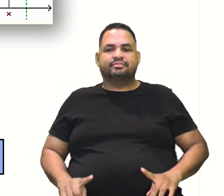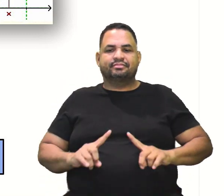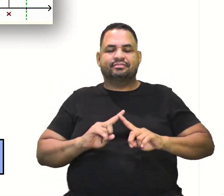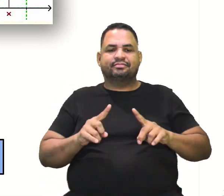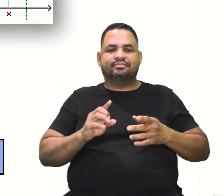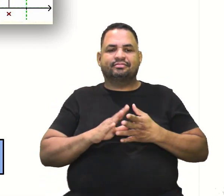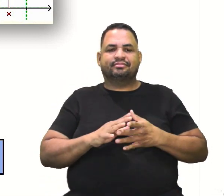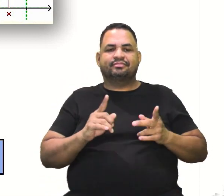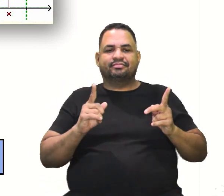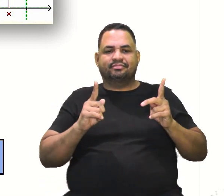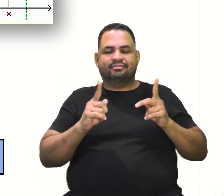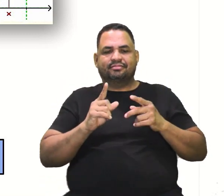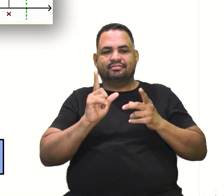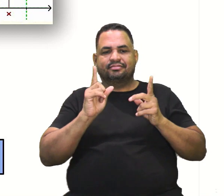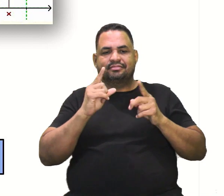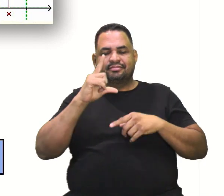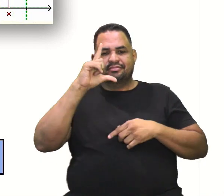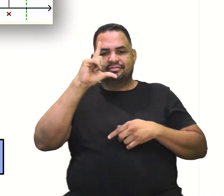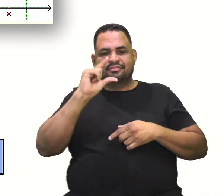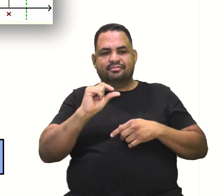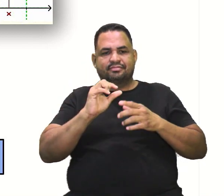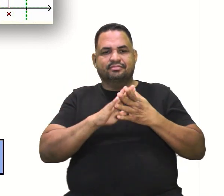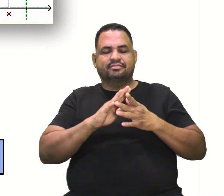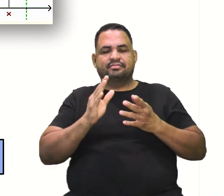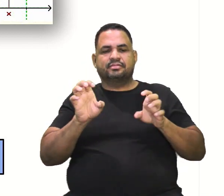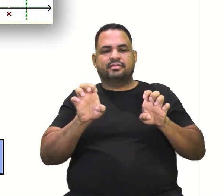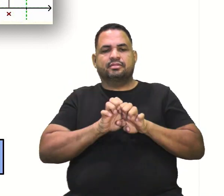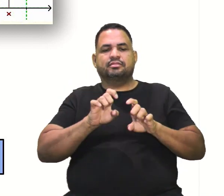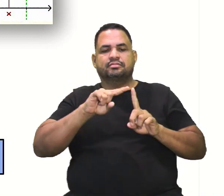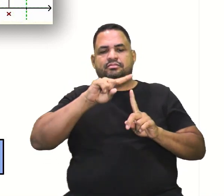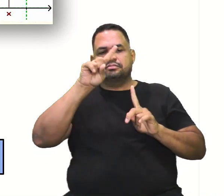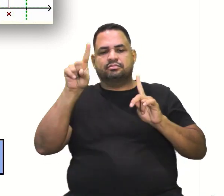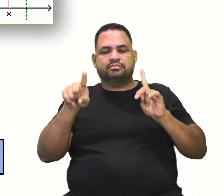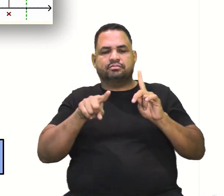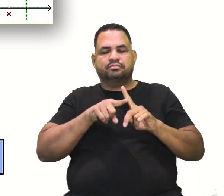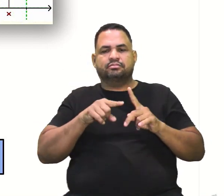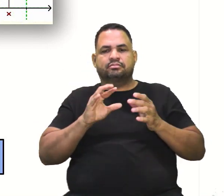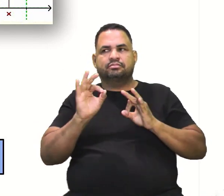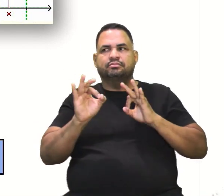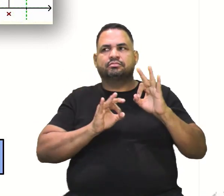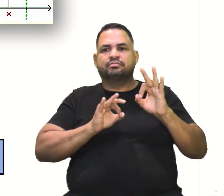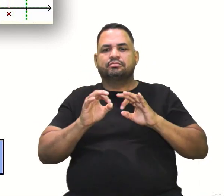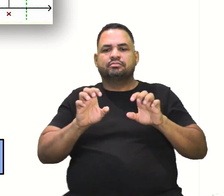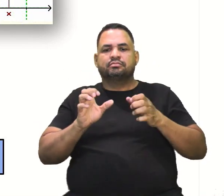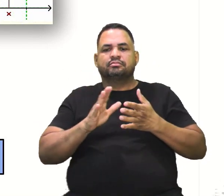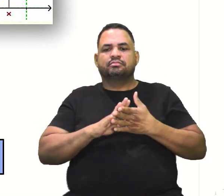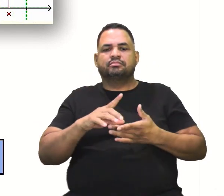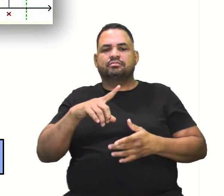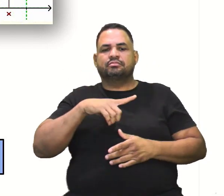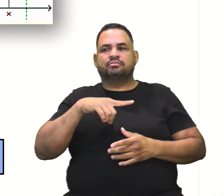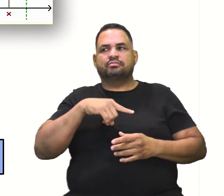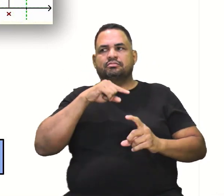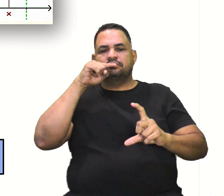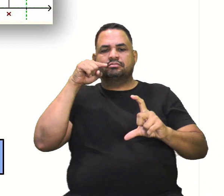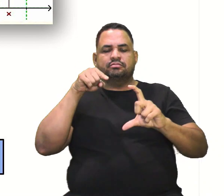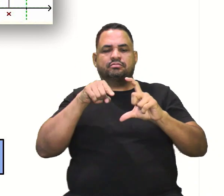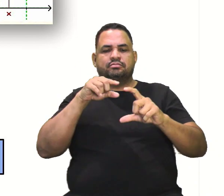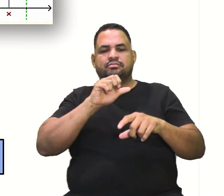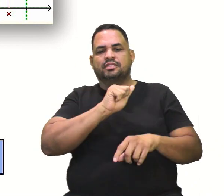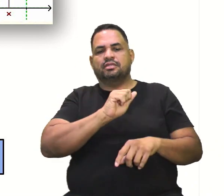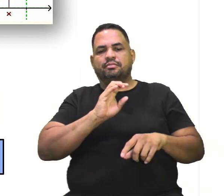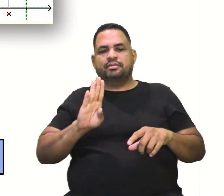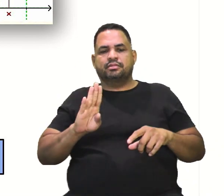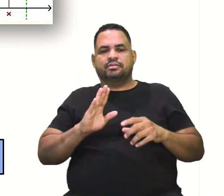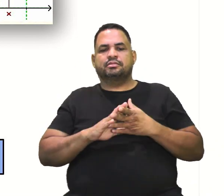gente ficou na equação da circunferência reduzida. Então, para montar a equação, nós temos que ter o centro, né, que é o ponto